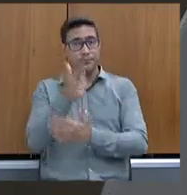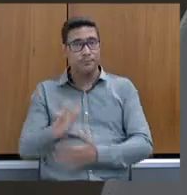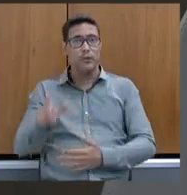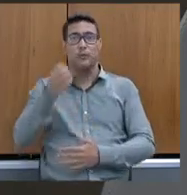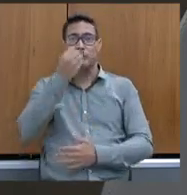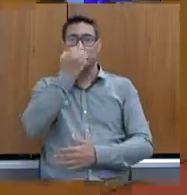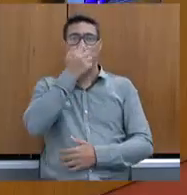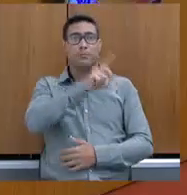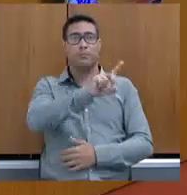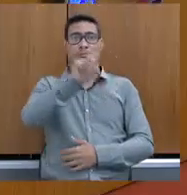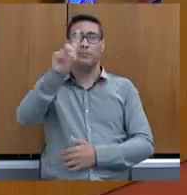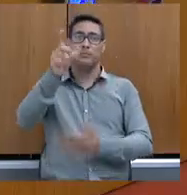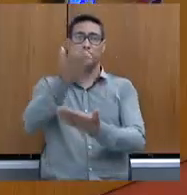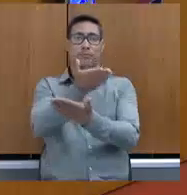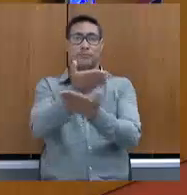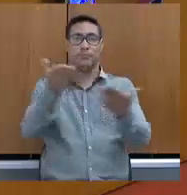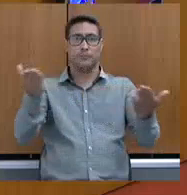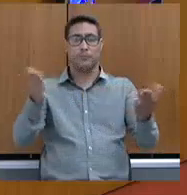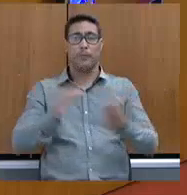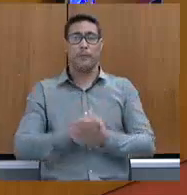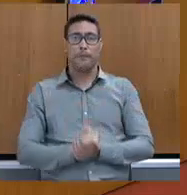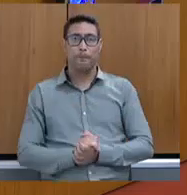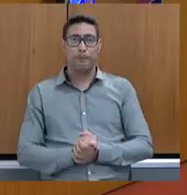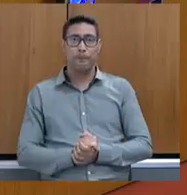para todos e todas